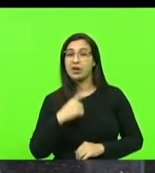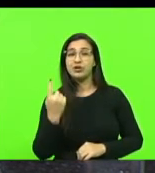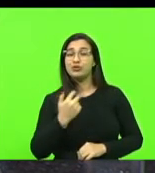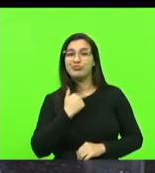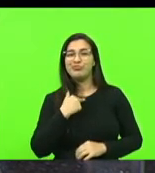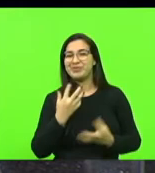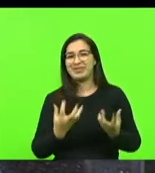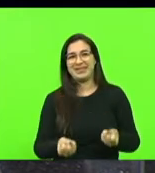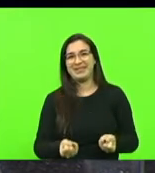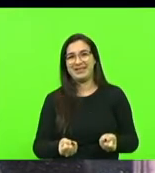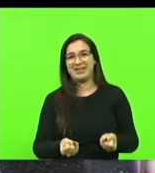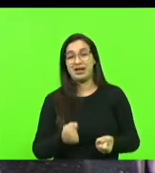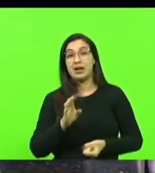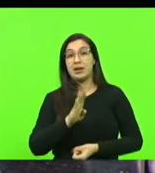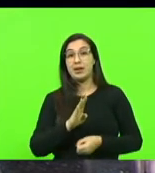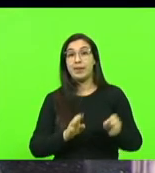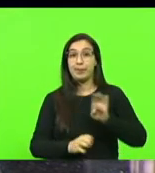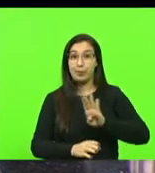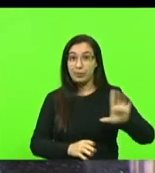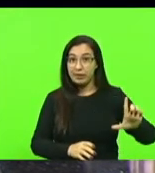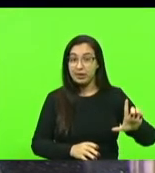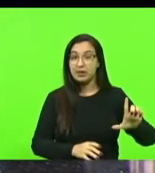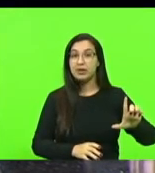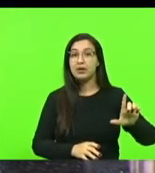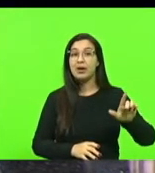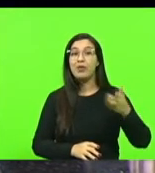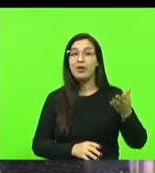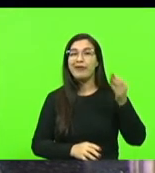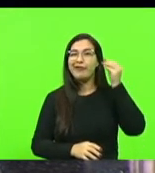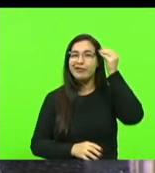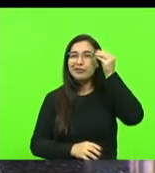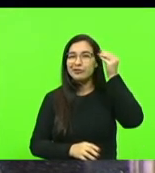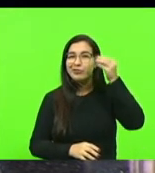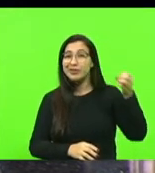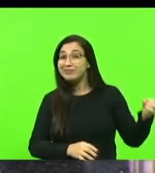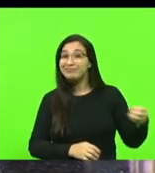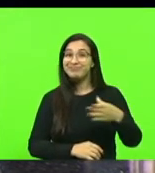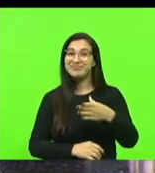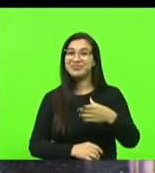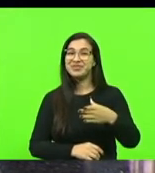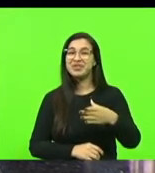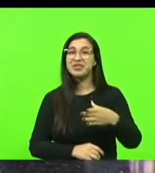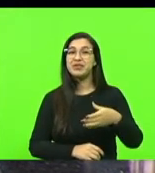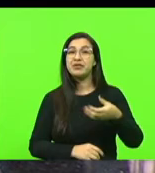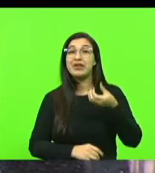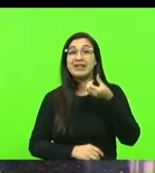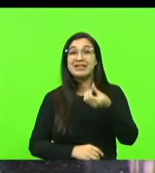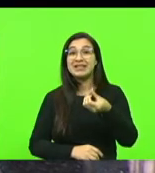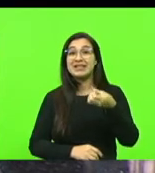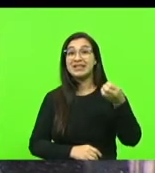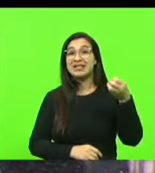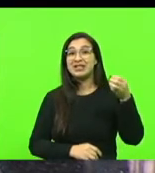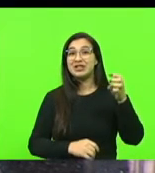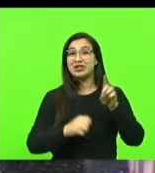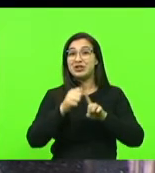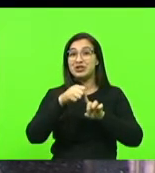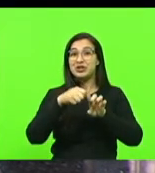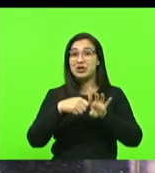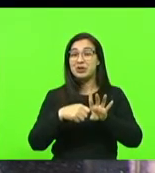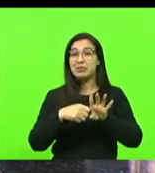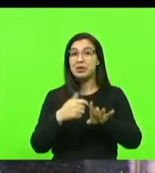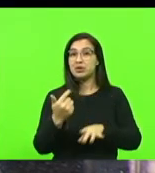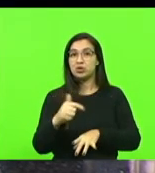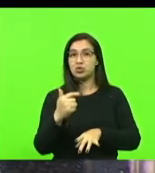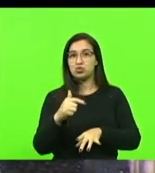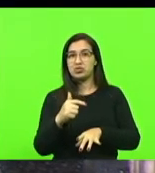Blumenau, senhores deputados, vai viver uma experiência nova agora. Nós estamos 6 meses sem controle de velocidade na cidade. Nem